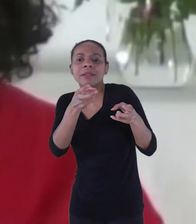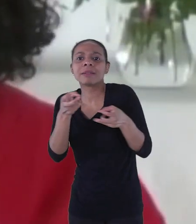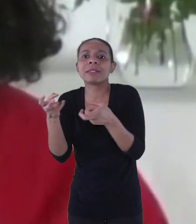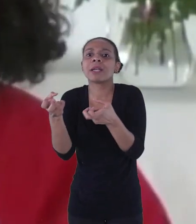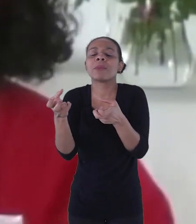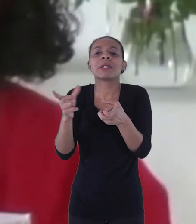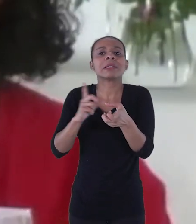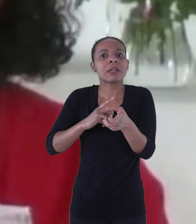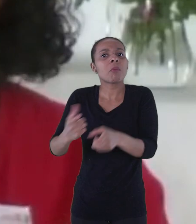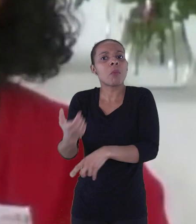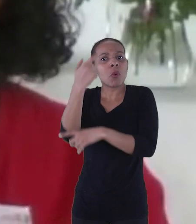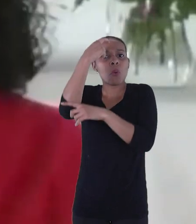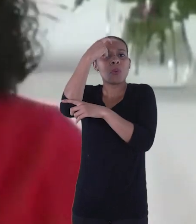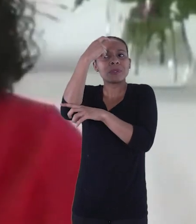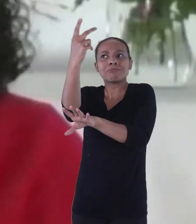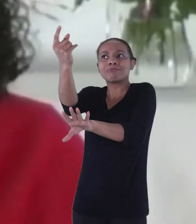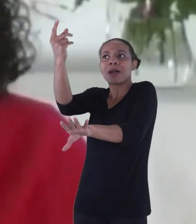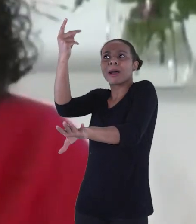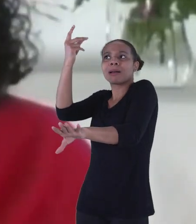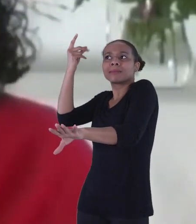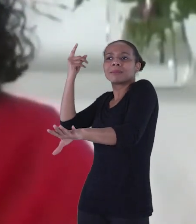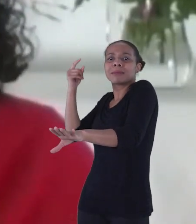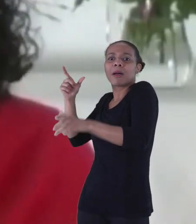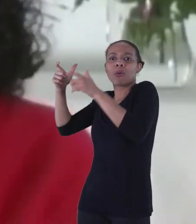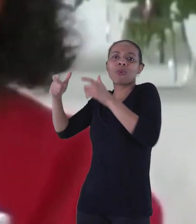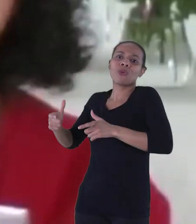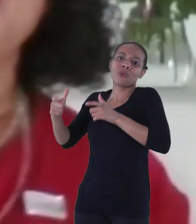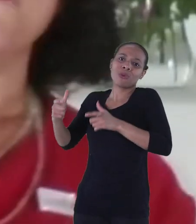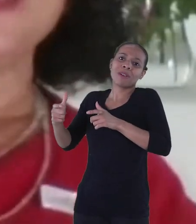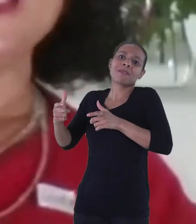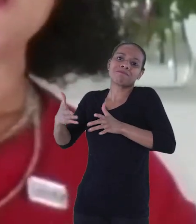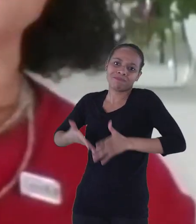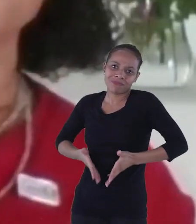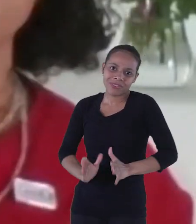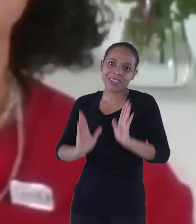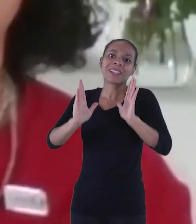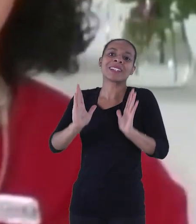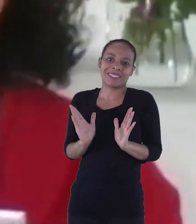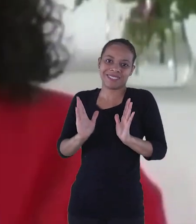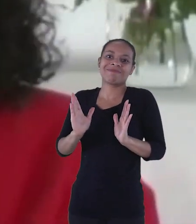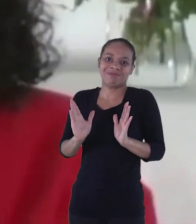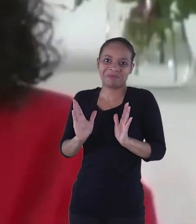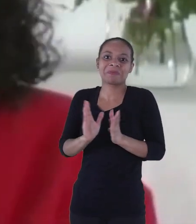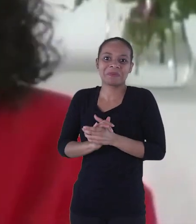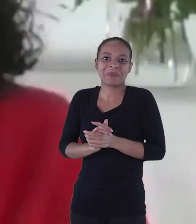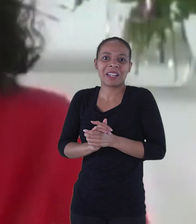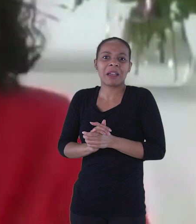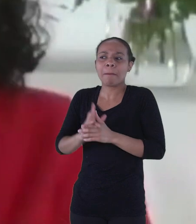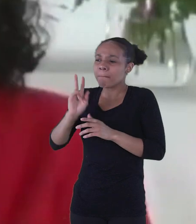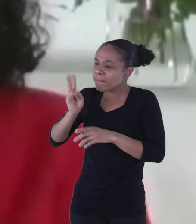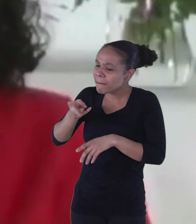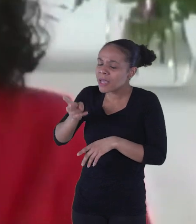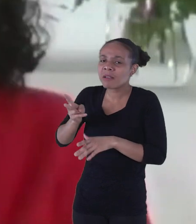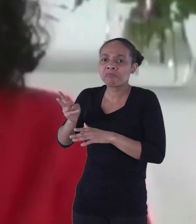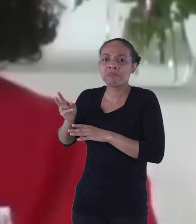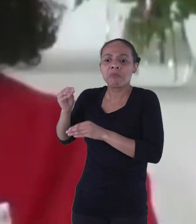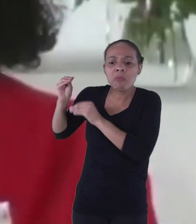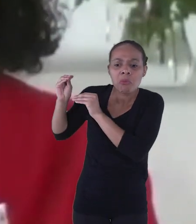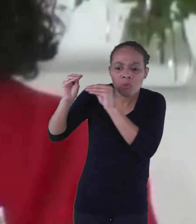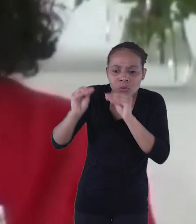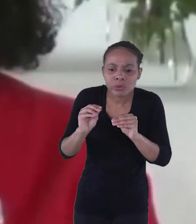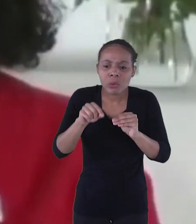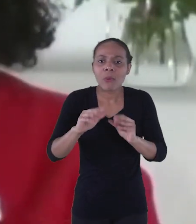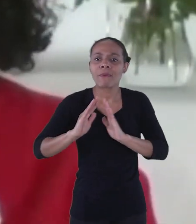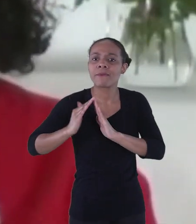em Sacramento que pudesse sustentar depois a outra Carolina, mesmo na Casa de Alvenaria, como ela